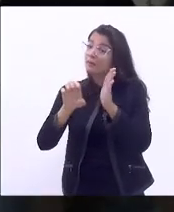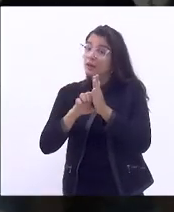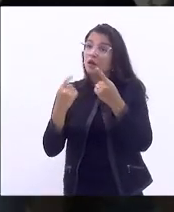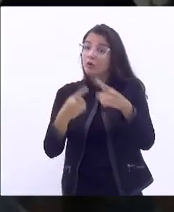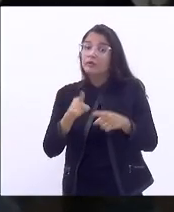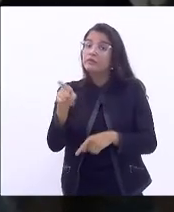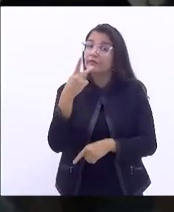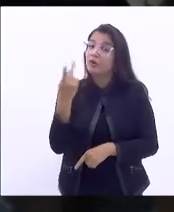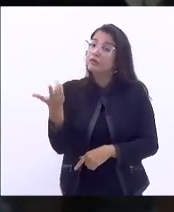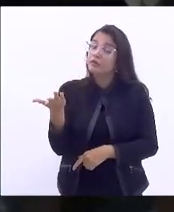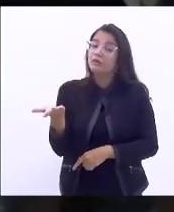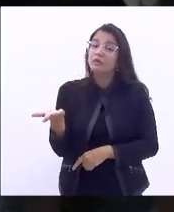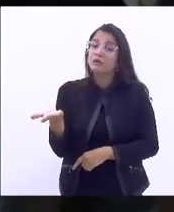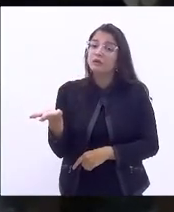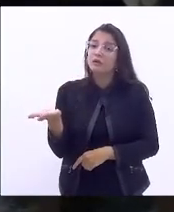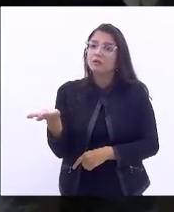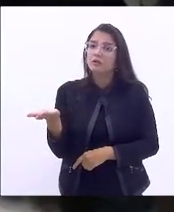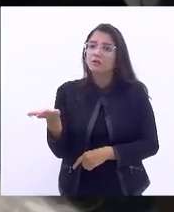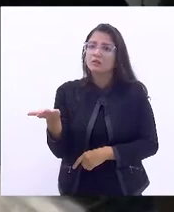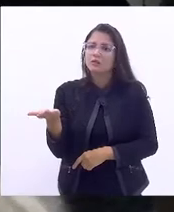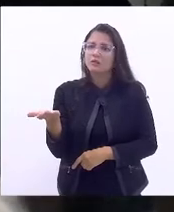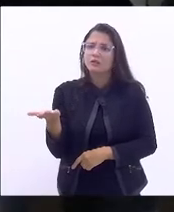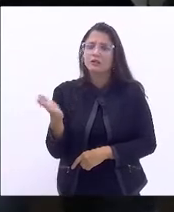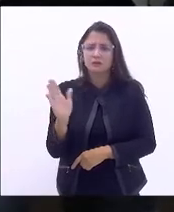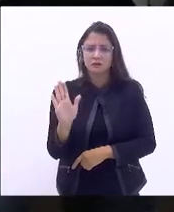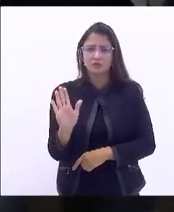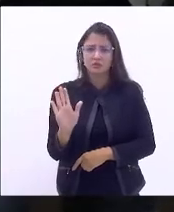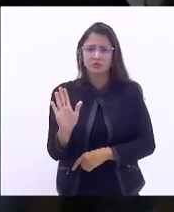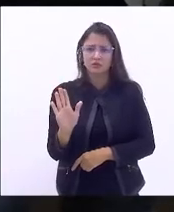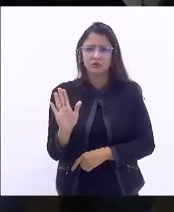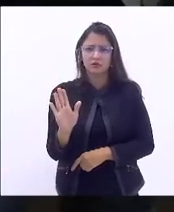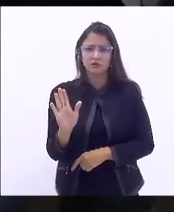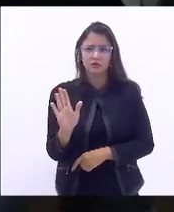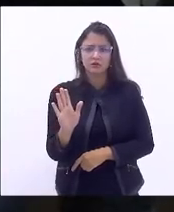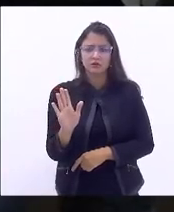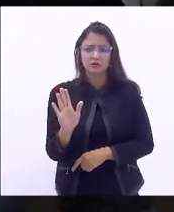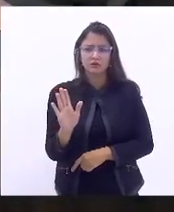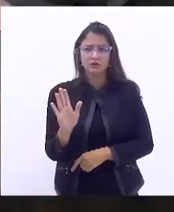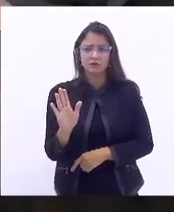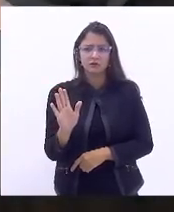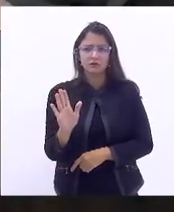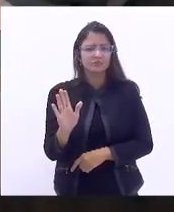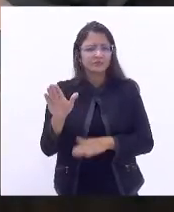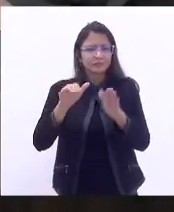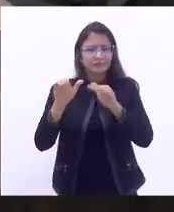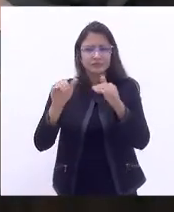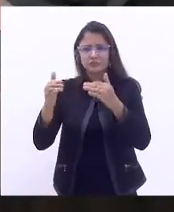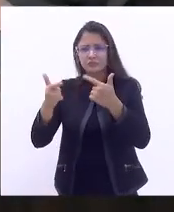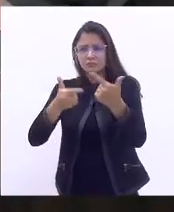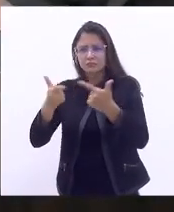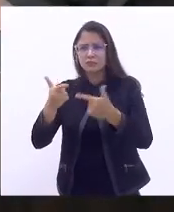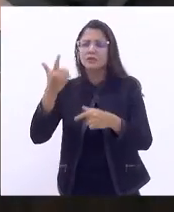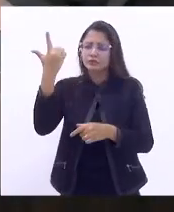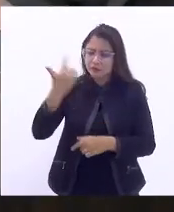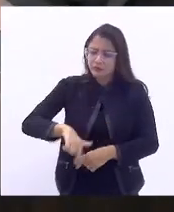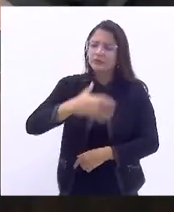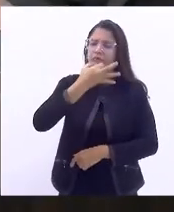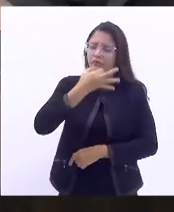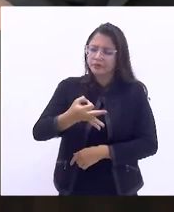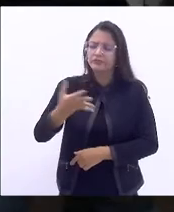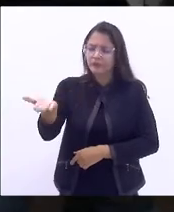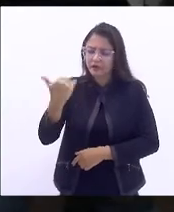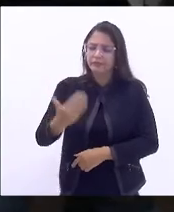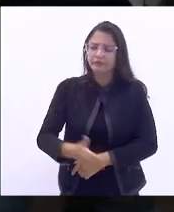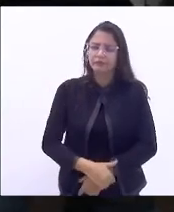favor. Quero, posso. Peço. Agora que Vossa Excelência. Eu chamo os trabalhos à ordem e colher o parecer de novo de Vossa Excelência.